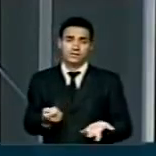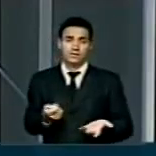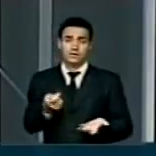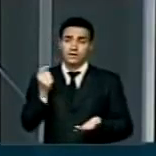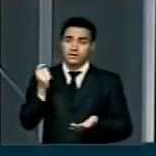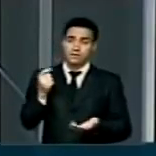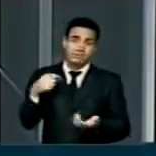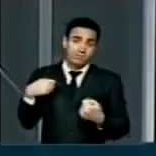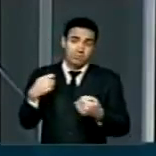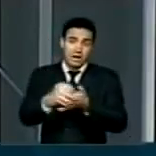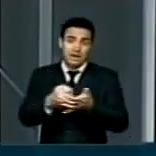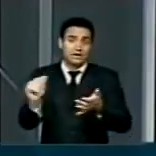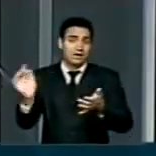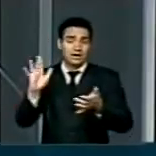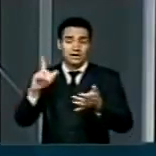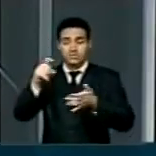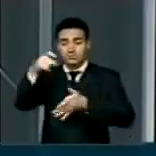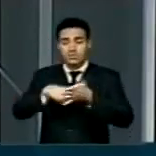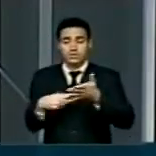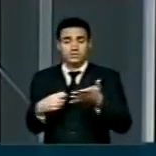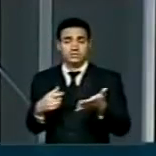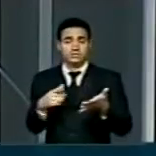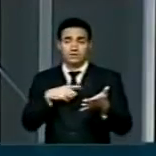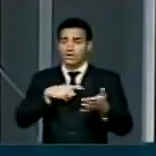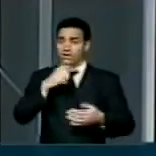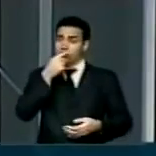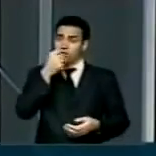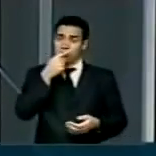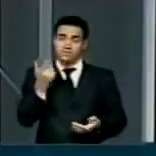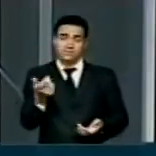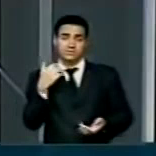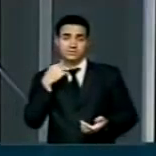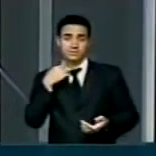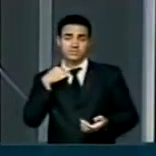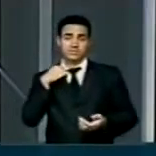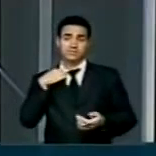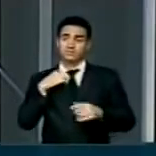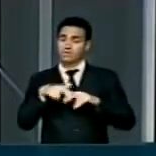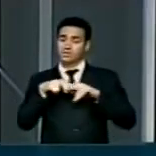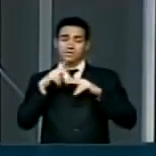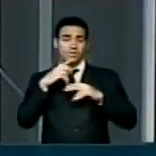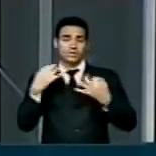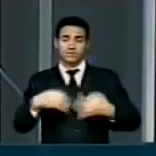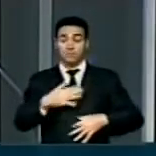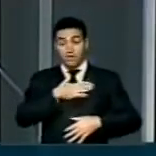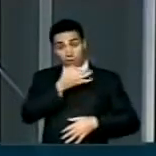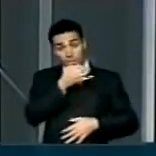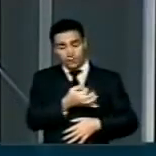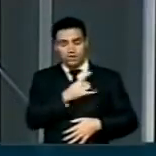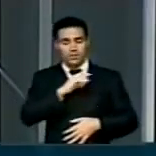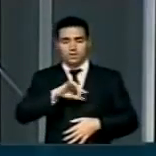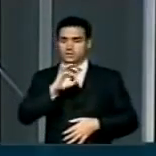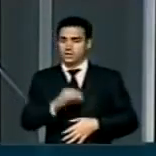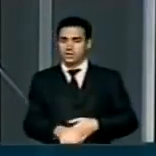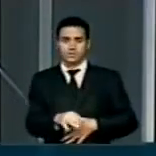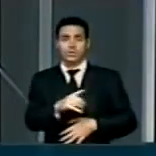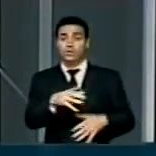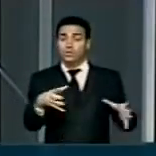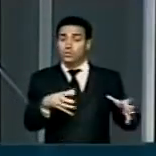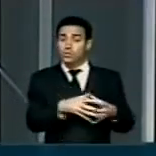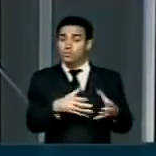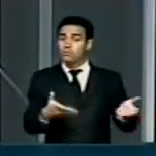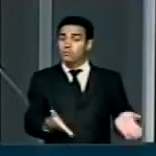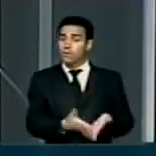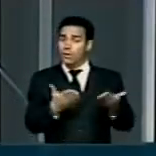não tributos, você tem que tomar remédio. E aí não é justo, na minha opinião, a classe